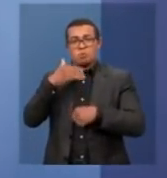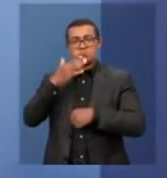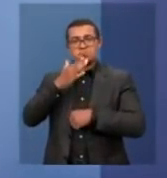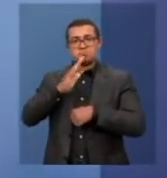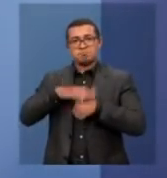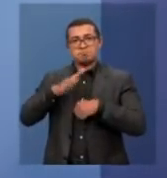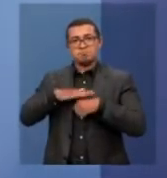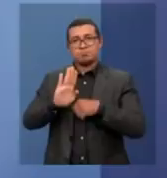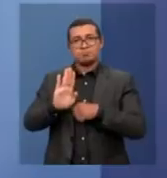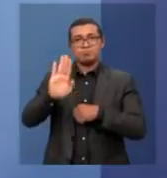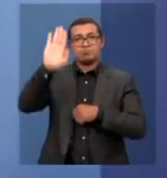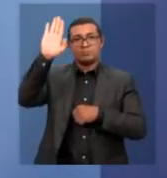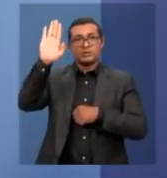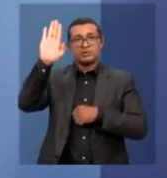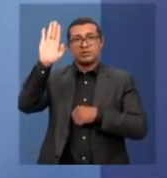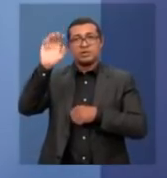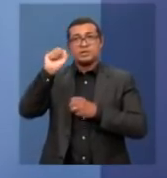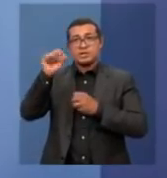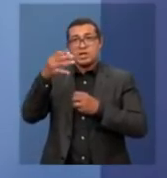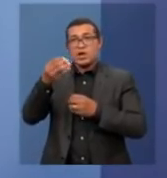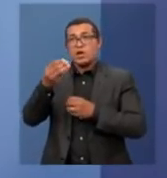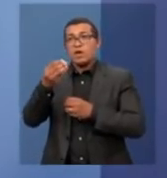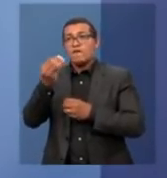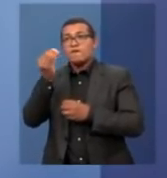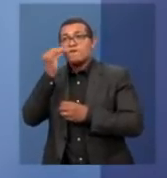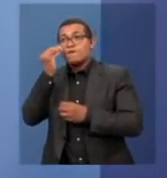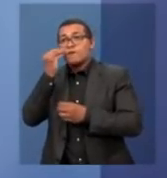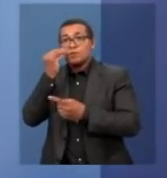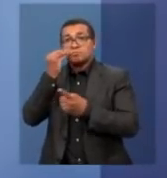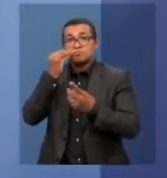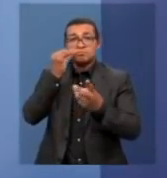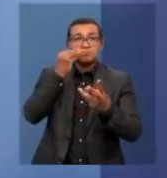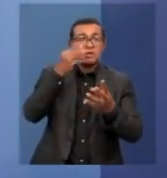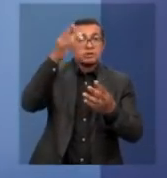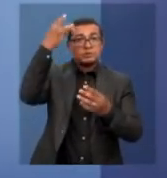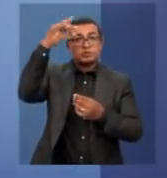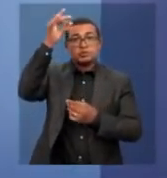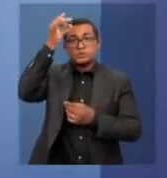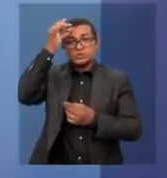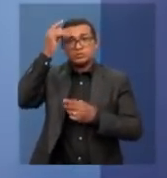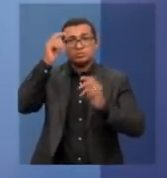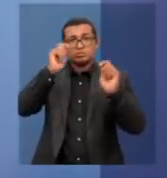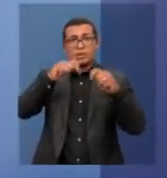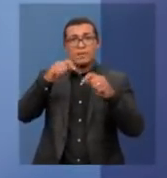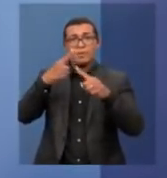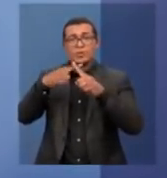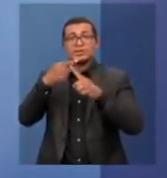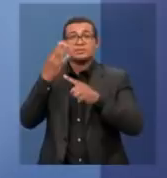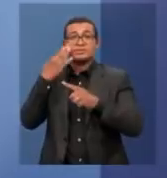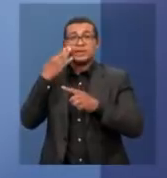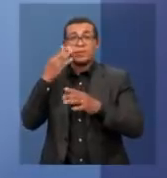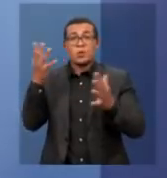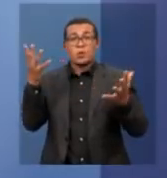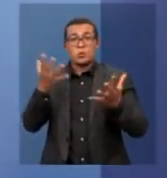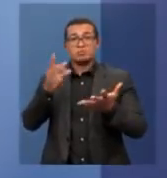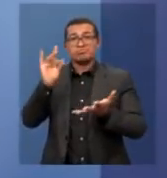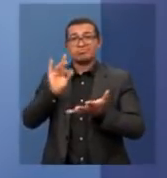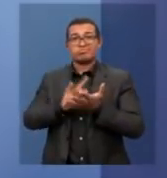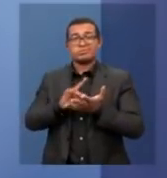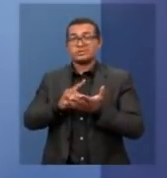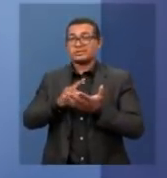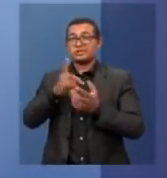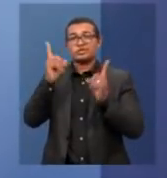oferecer uma alternativa do estado do espírito santo é nós estamos diante de uma realidade tão dura e crua como nós